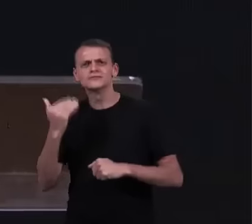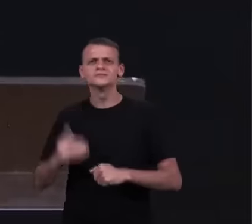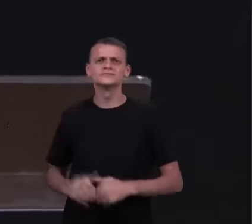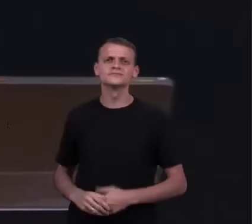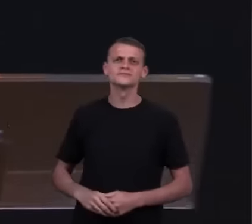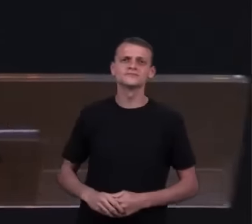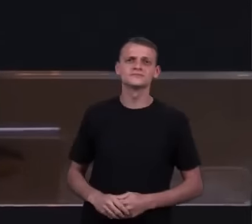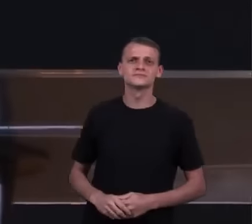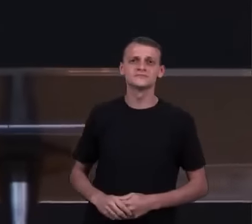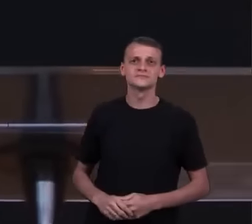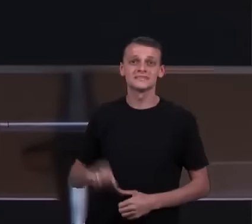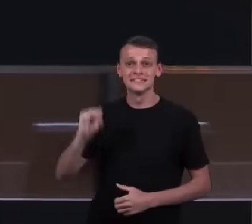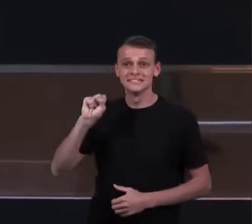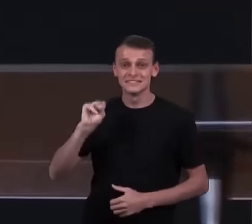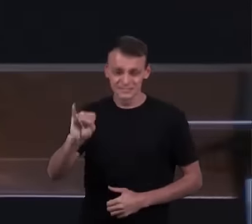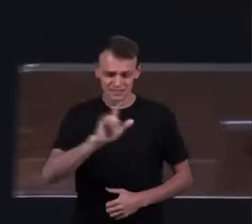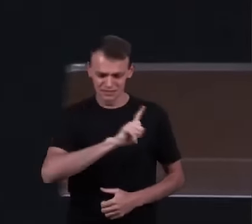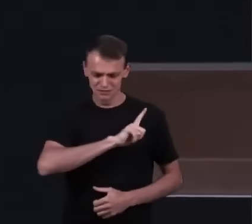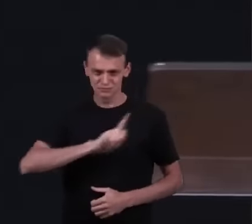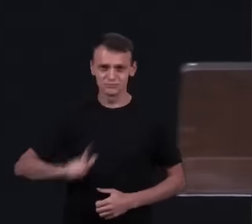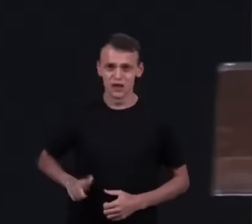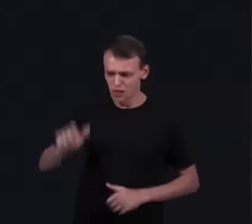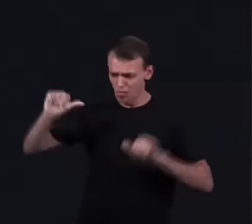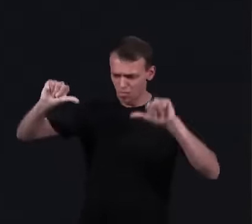Essa retomada econômica é o nosso pão.